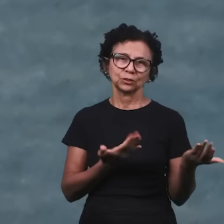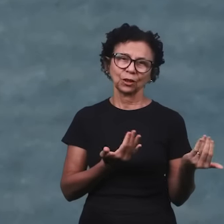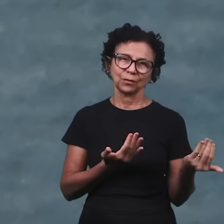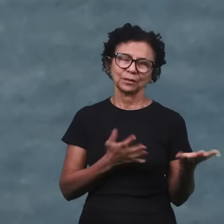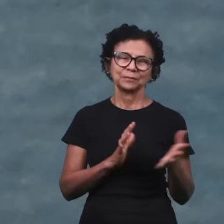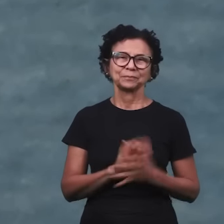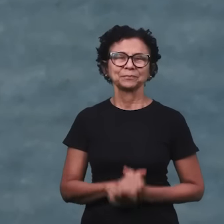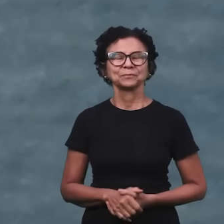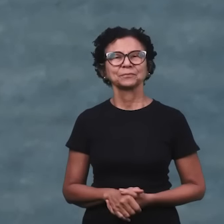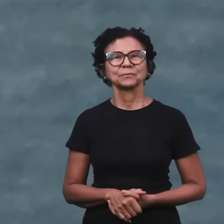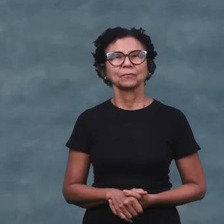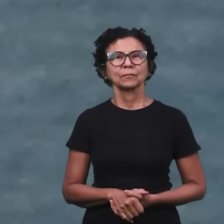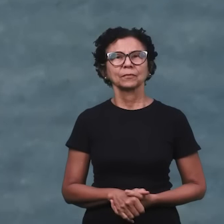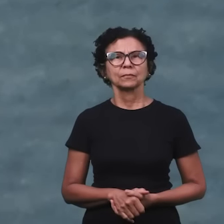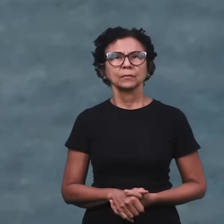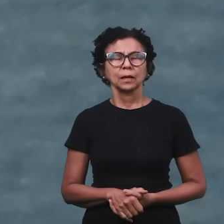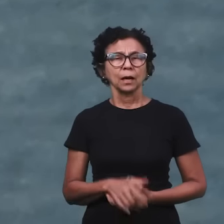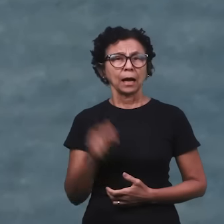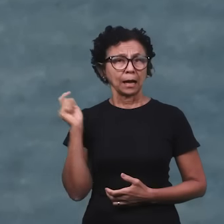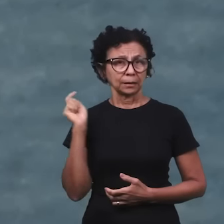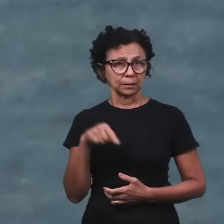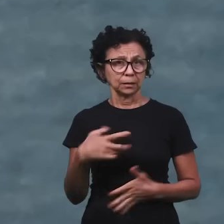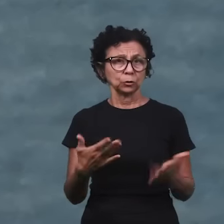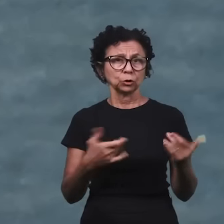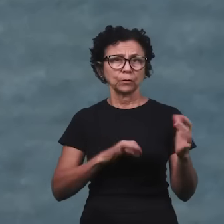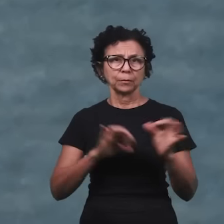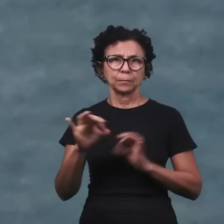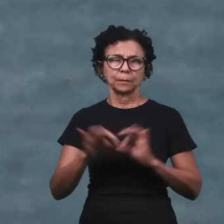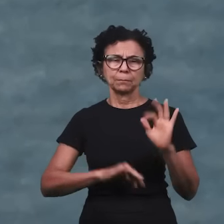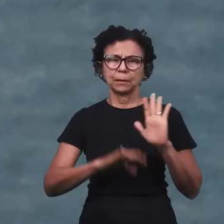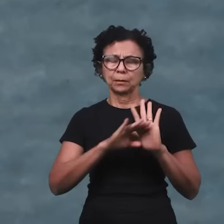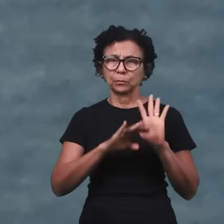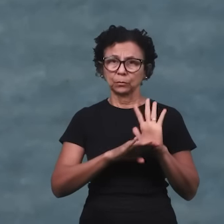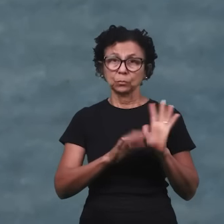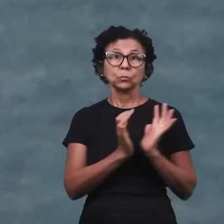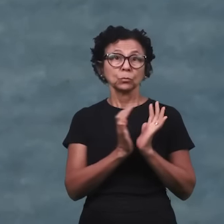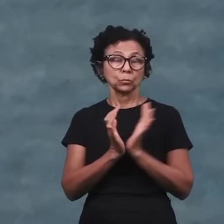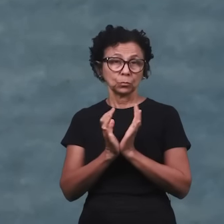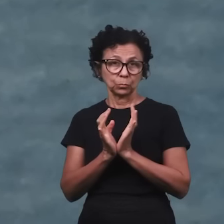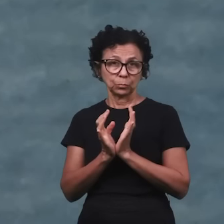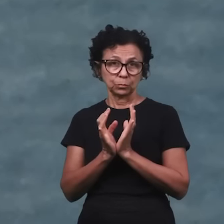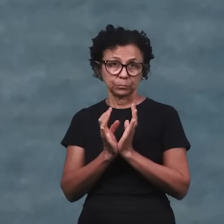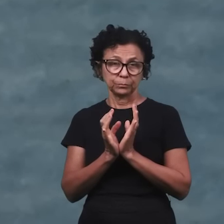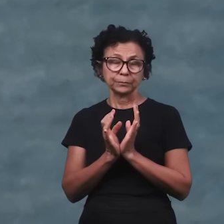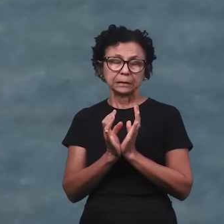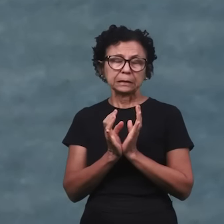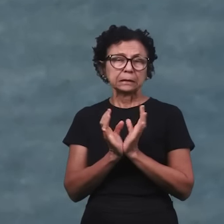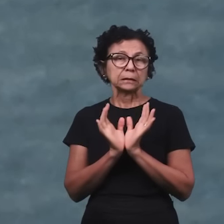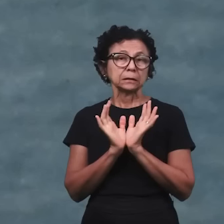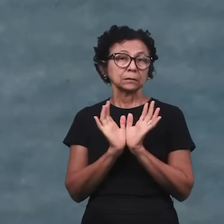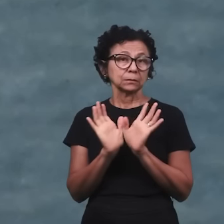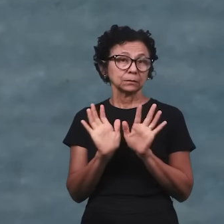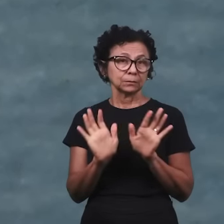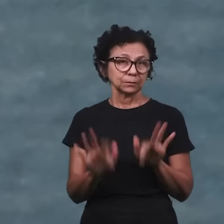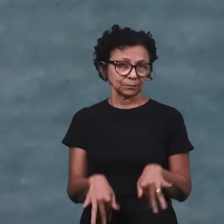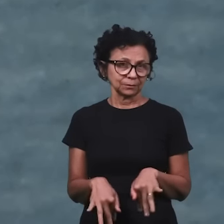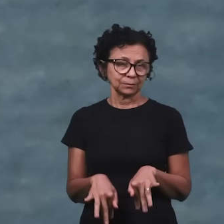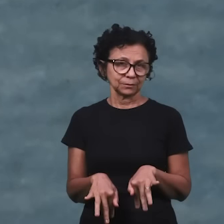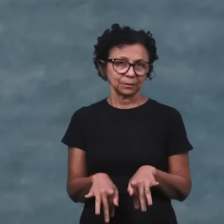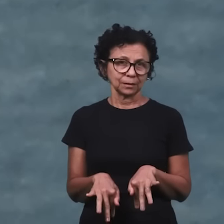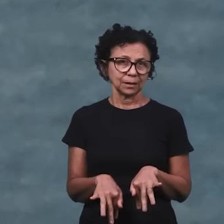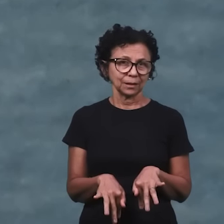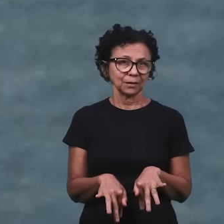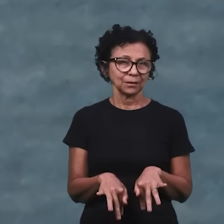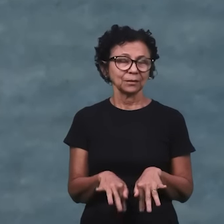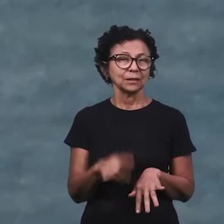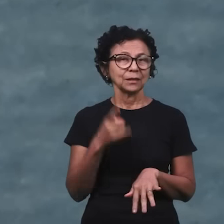o jovem faz esse programa, é um grupo de jovens que monta o programa e no final você vai saber o nome daqueles